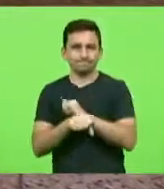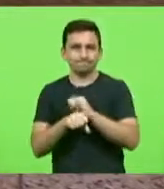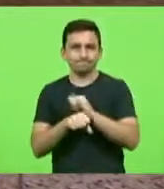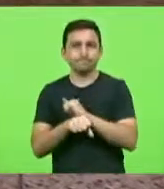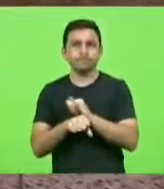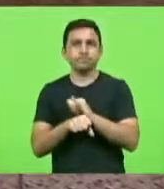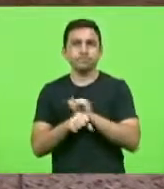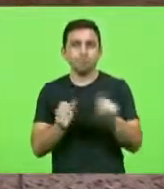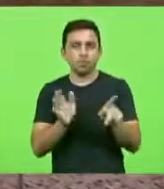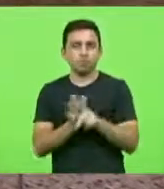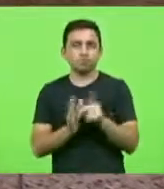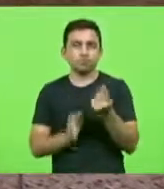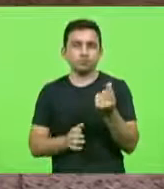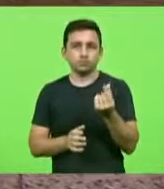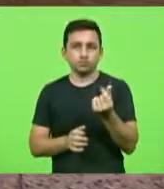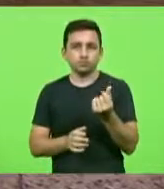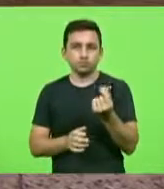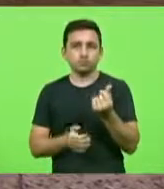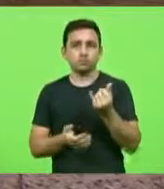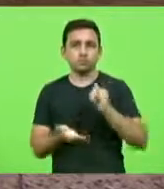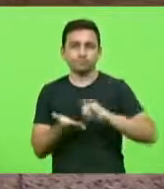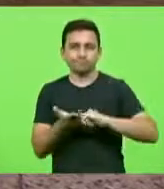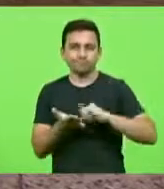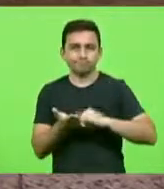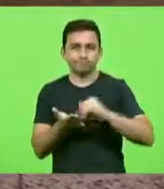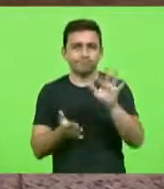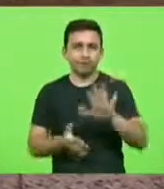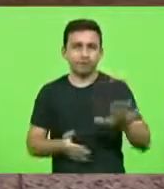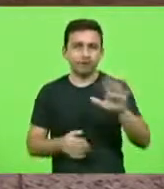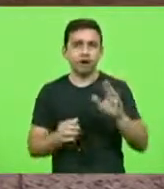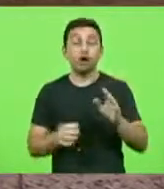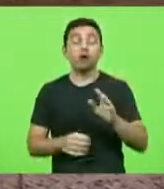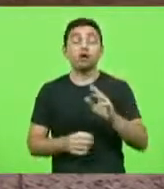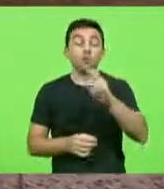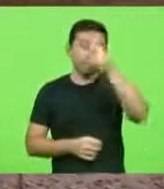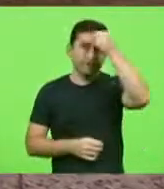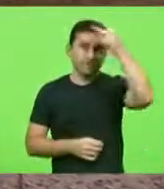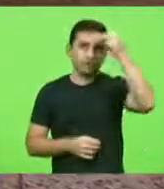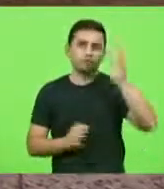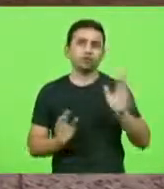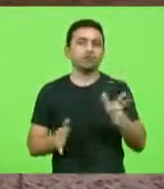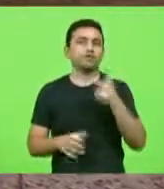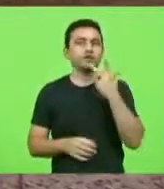dos recursos, dos impostos federais. As prefeituras aí, eu vou citar